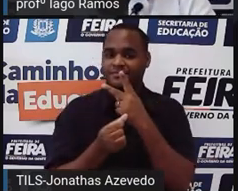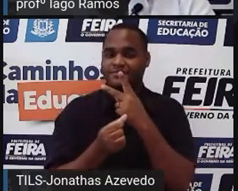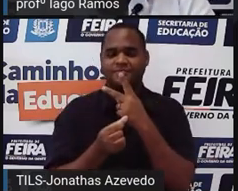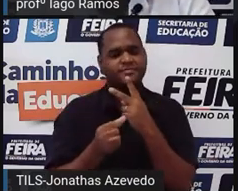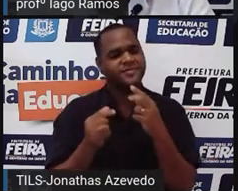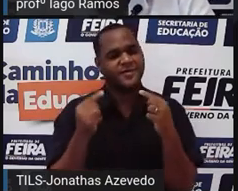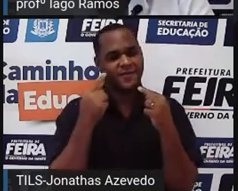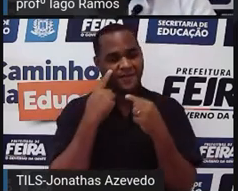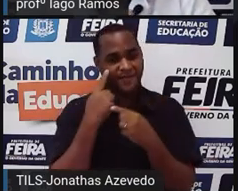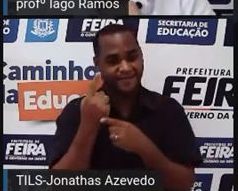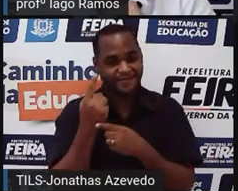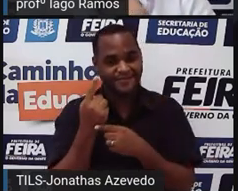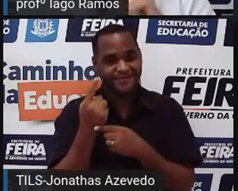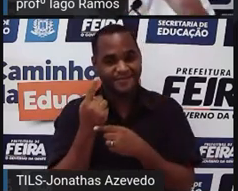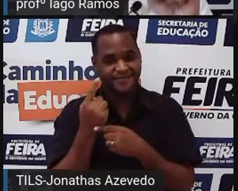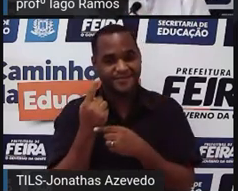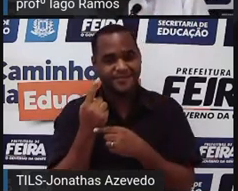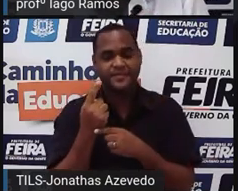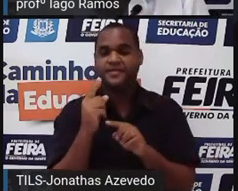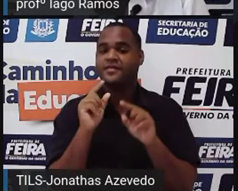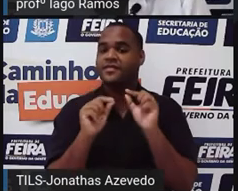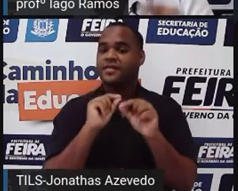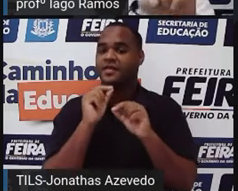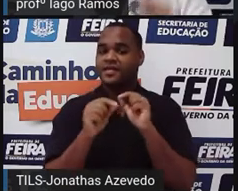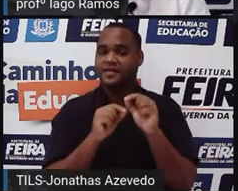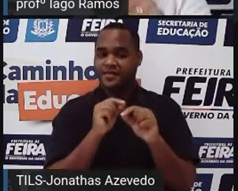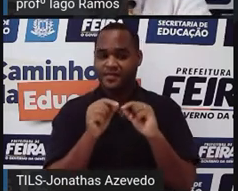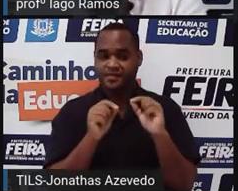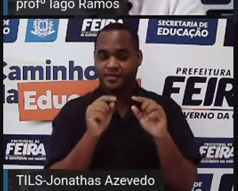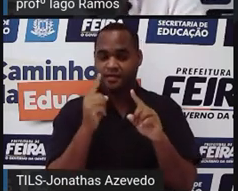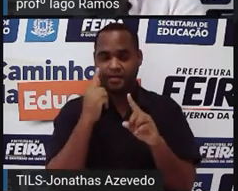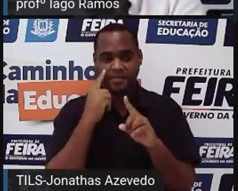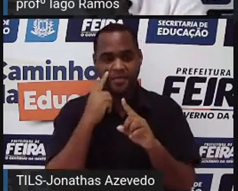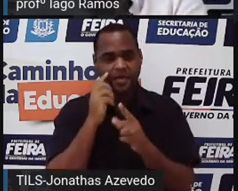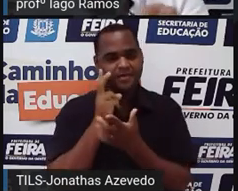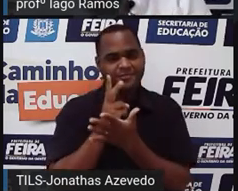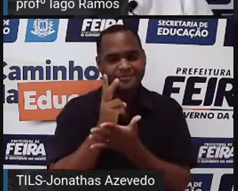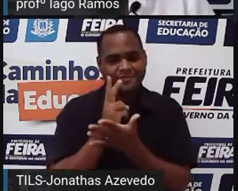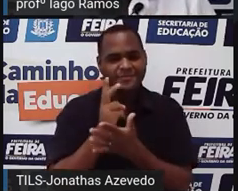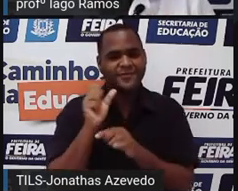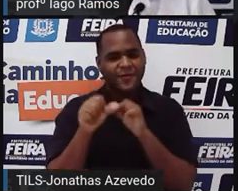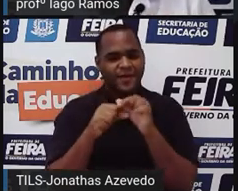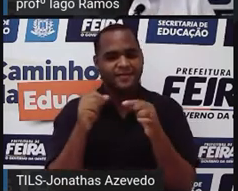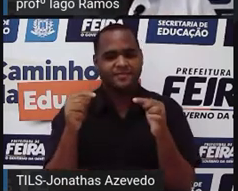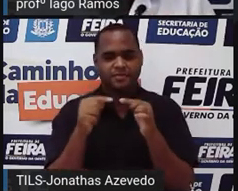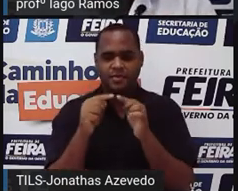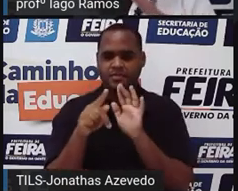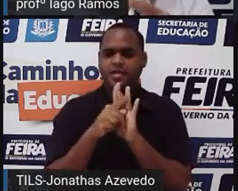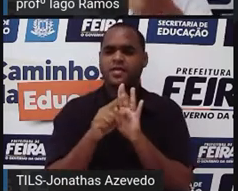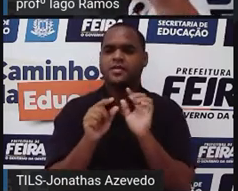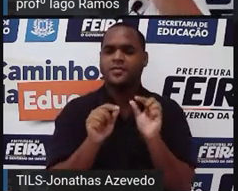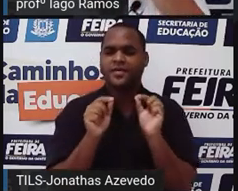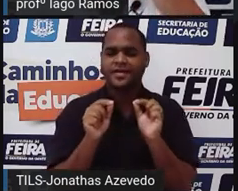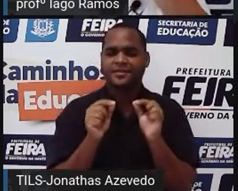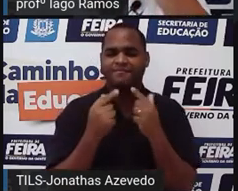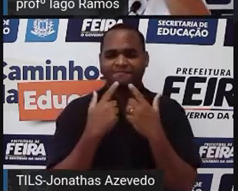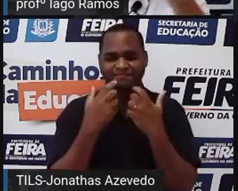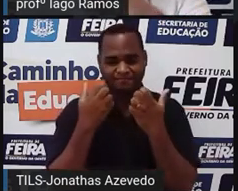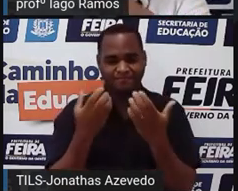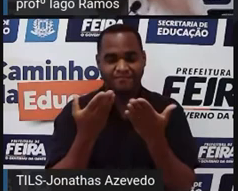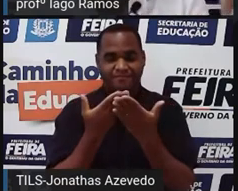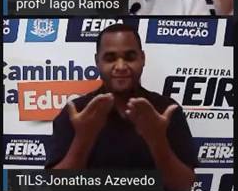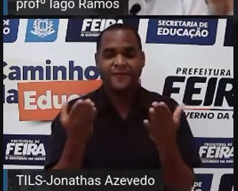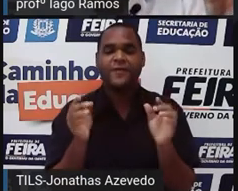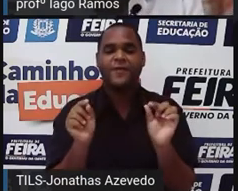Então veja, né, o porquê que o resultado dessa propriedade é assim. O que é que eu estou querendo dizer para